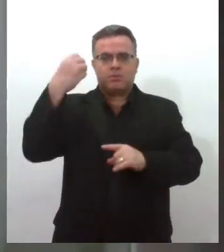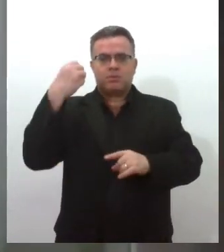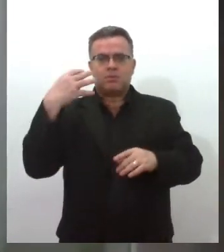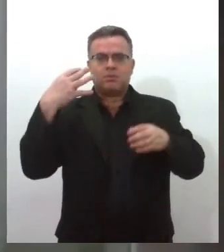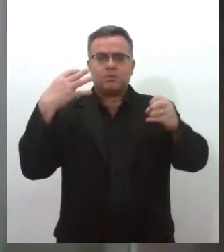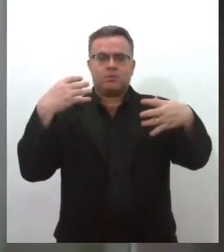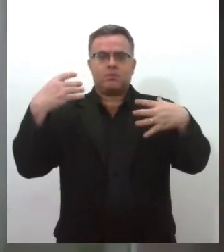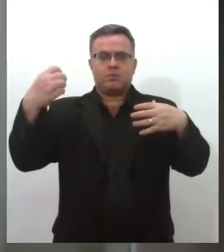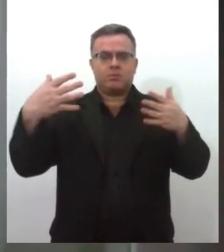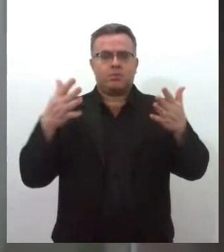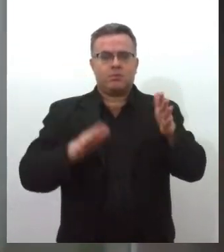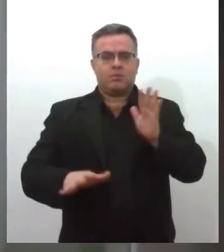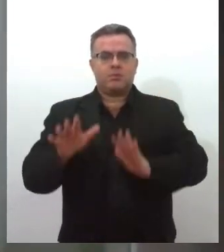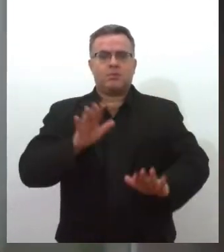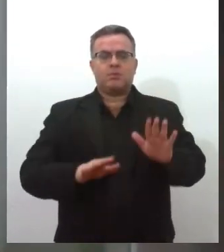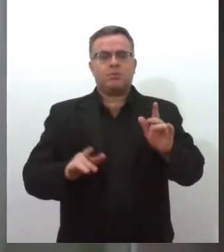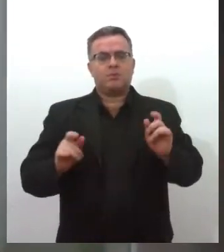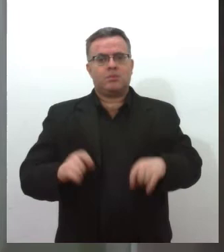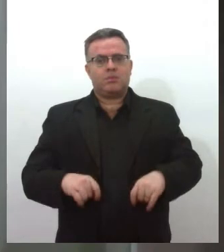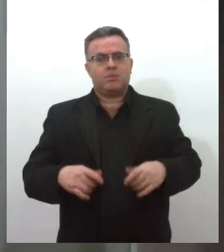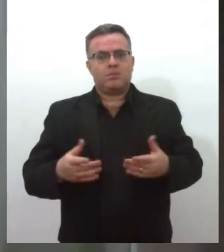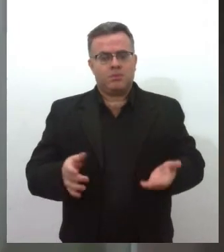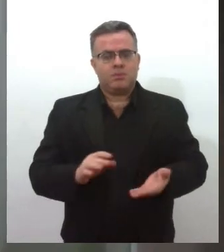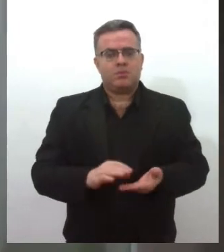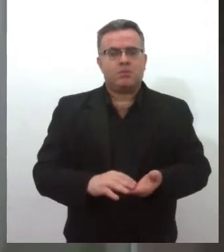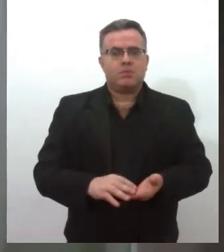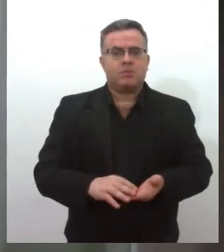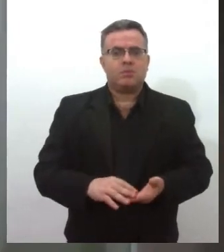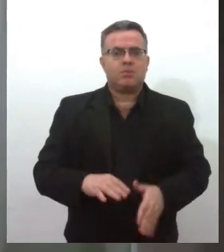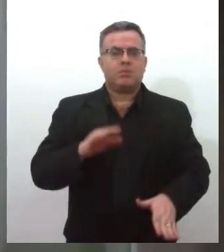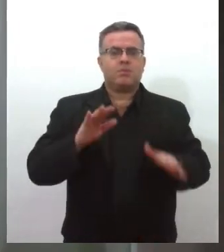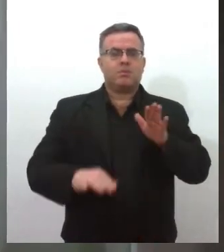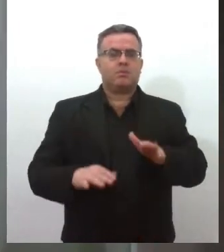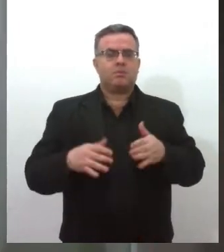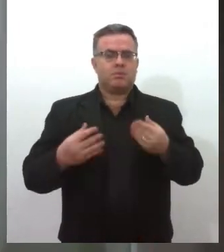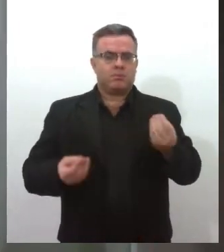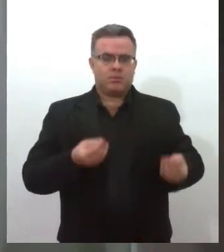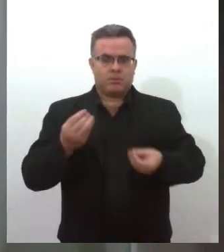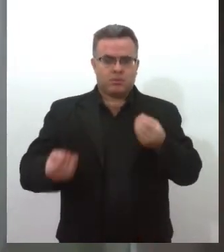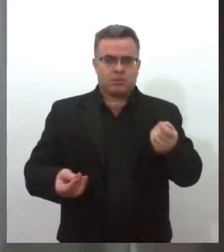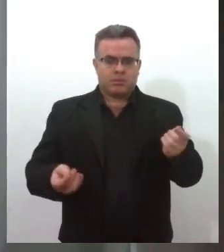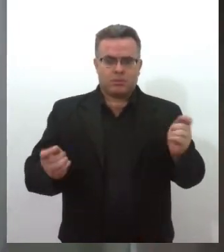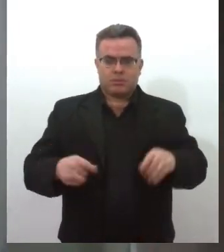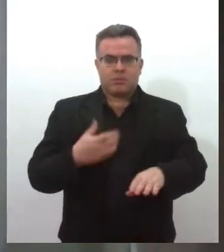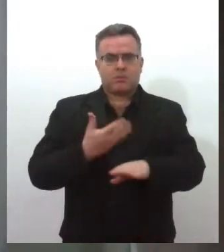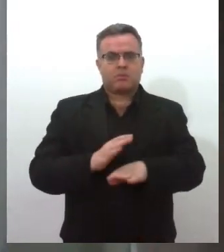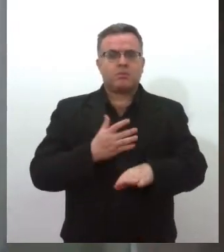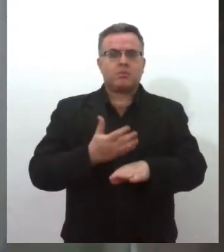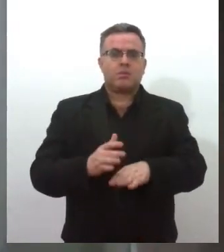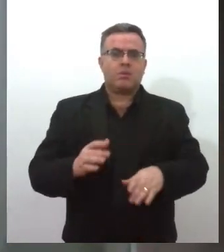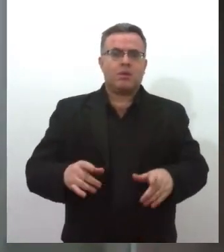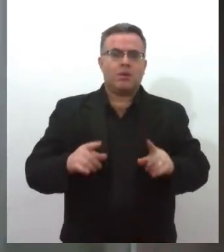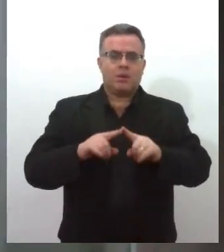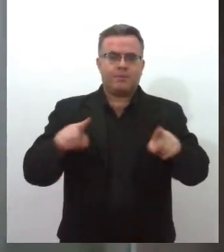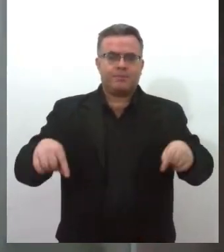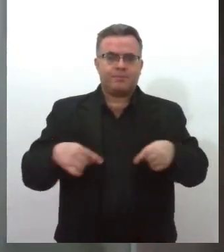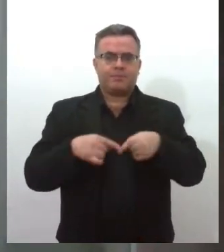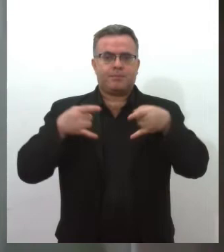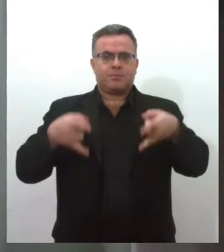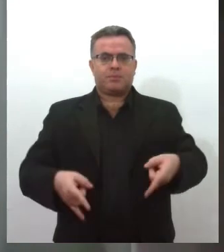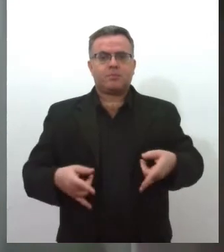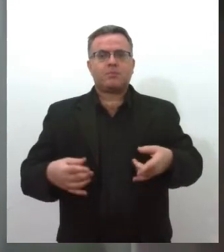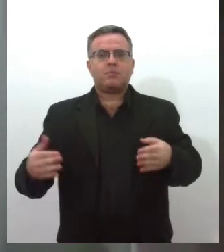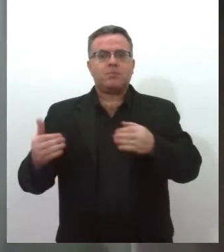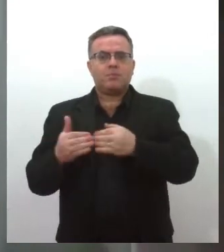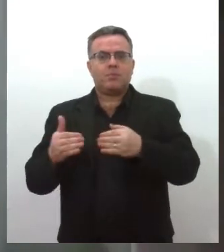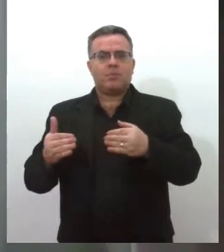ser praticamente inexistente. E as atividades não devem ser praticadas no quarto, para que o cérebro ele não